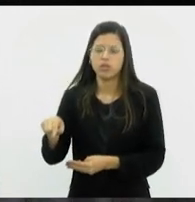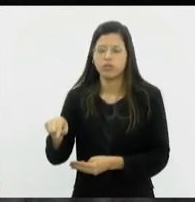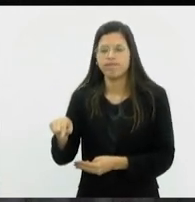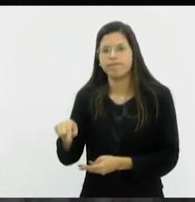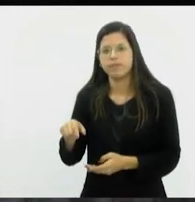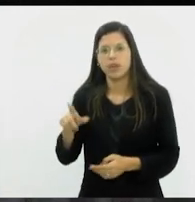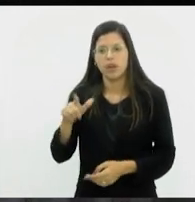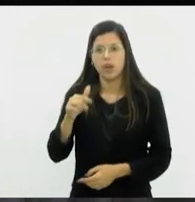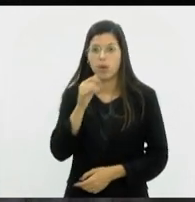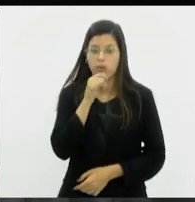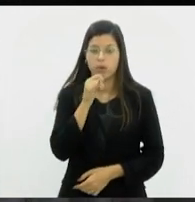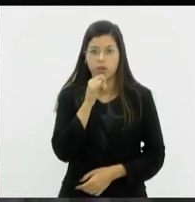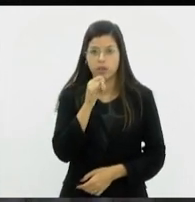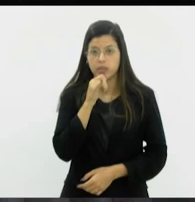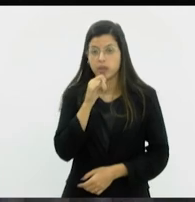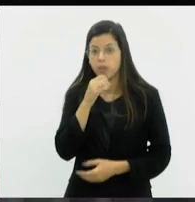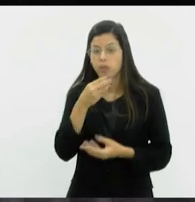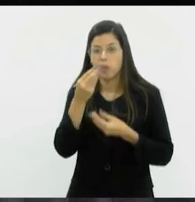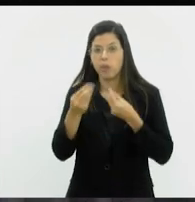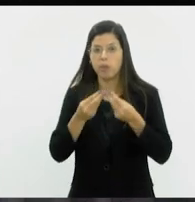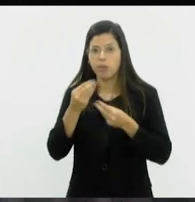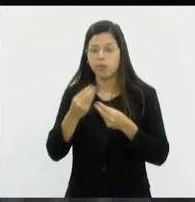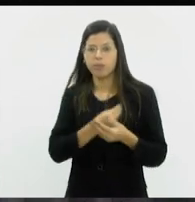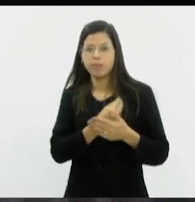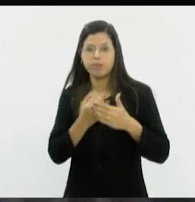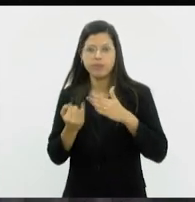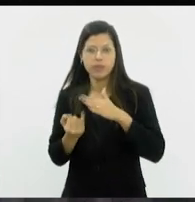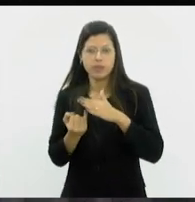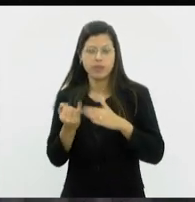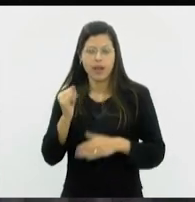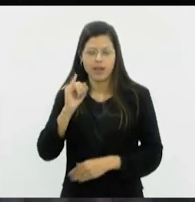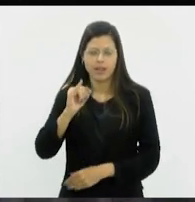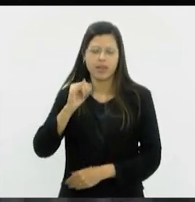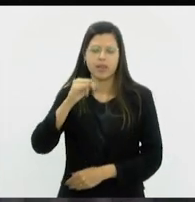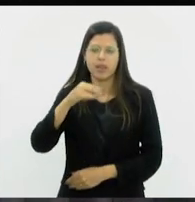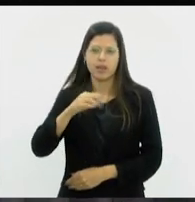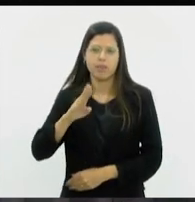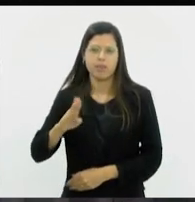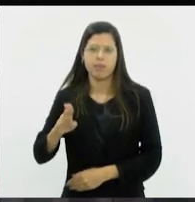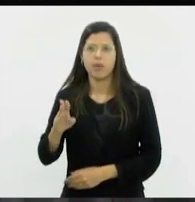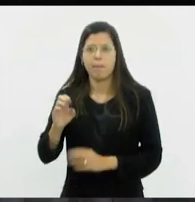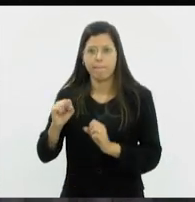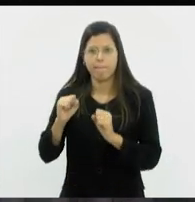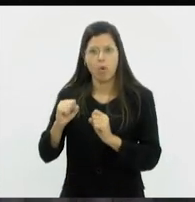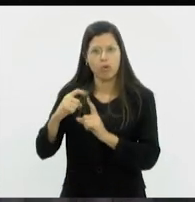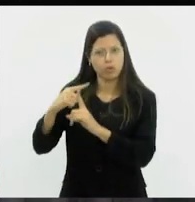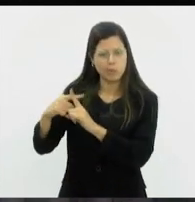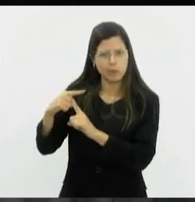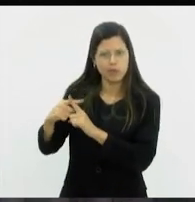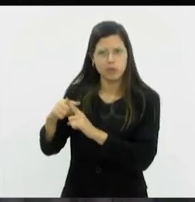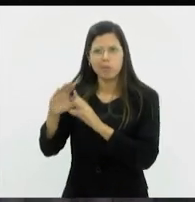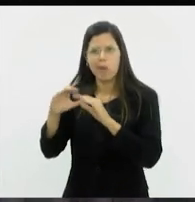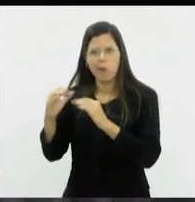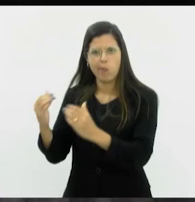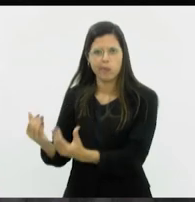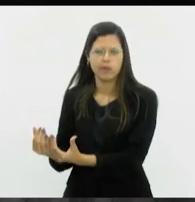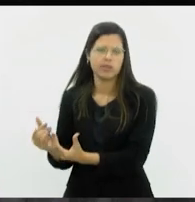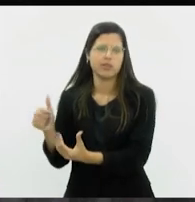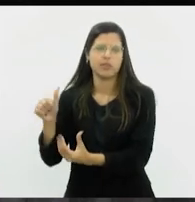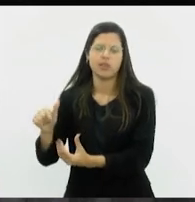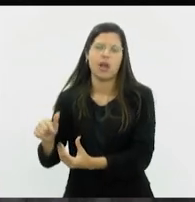exemplo claro de como a presença da ANB pode transformar positivamente uma comunidade, gerando